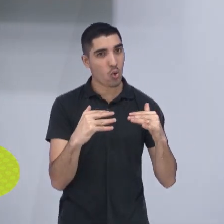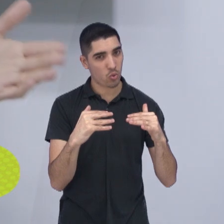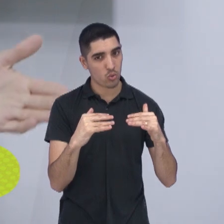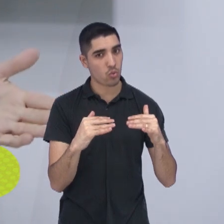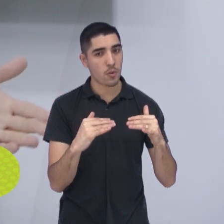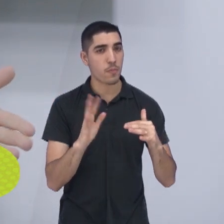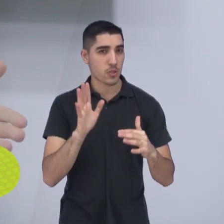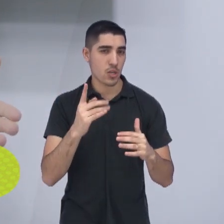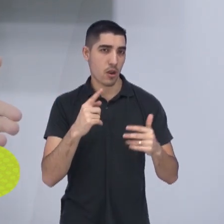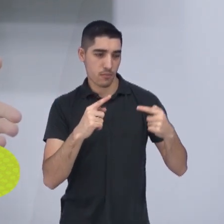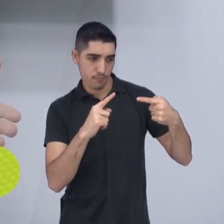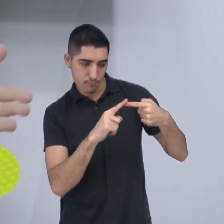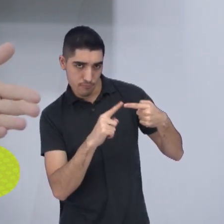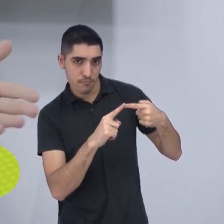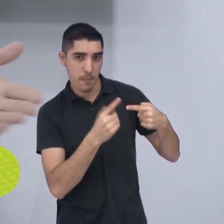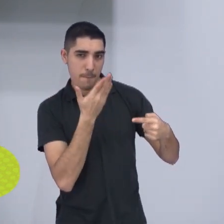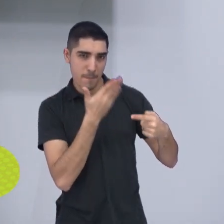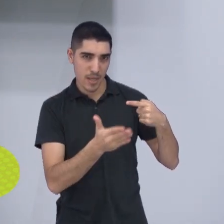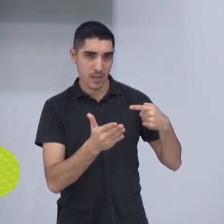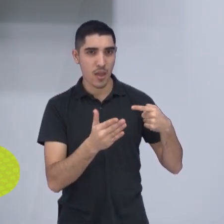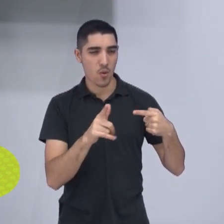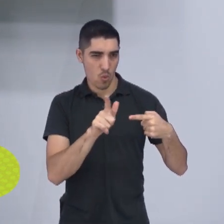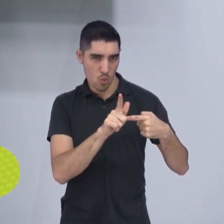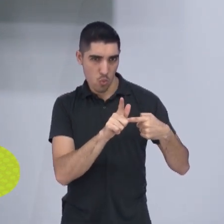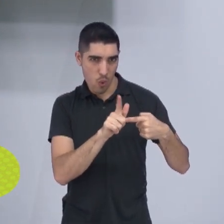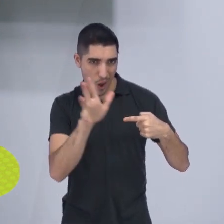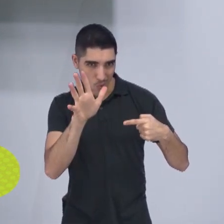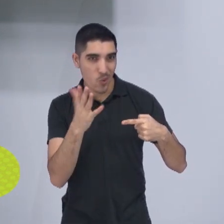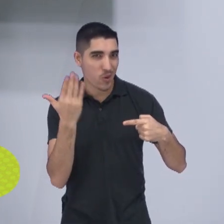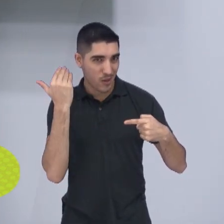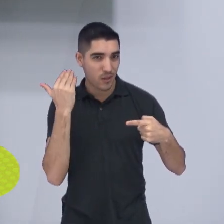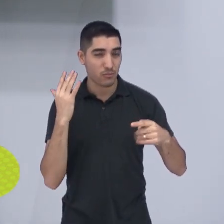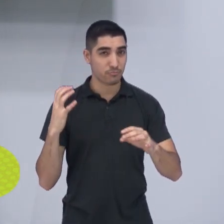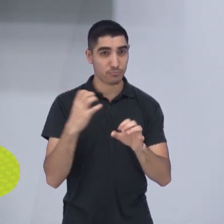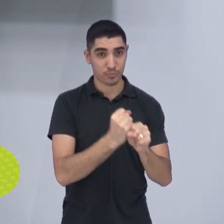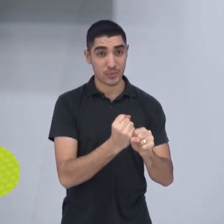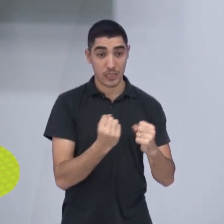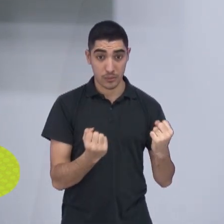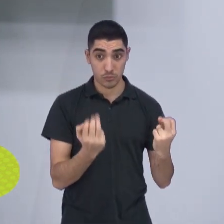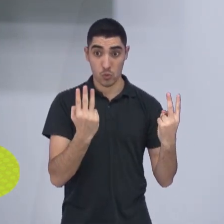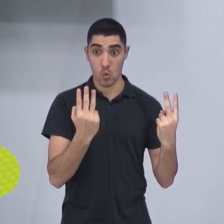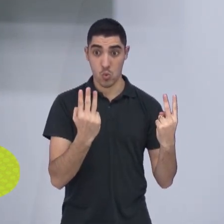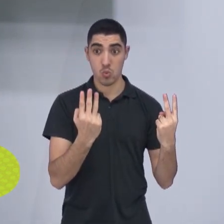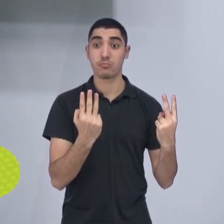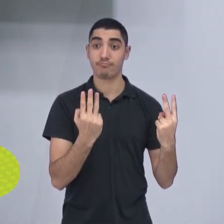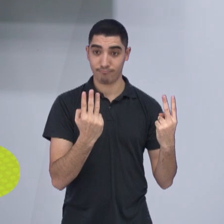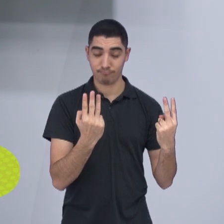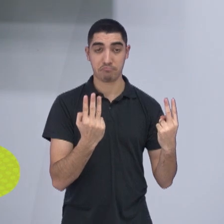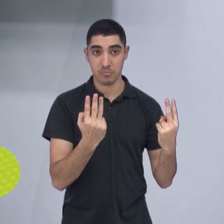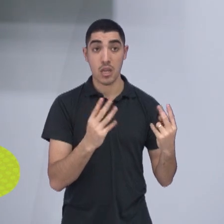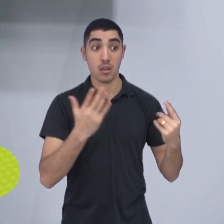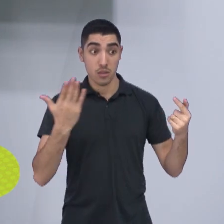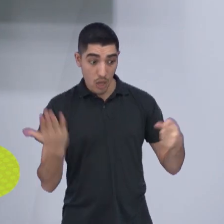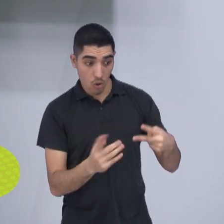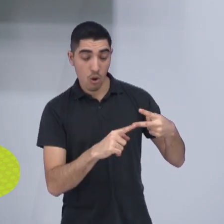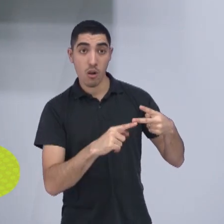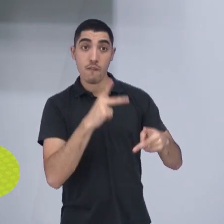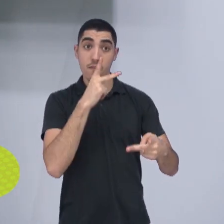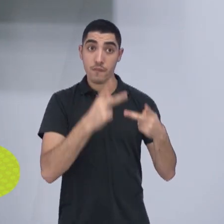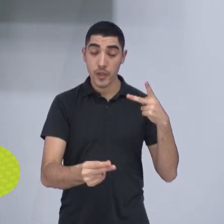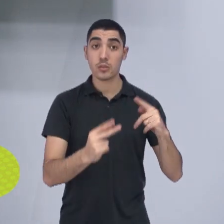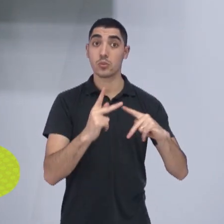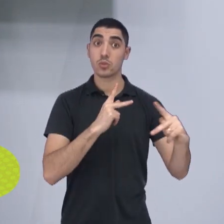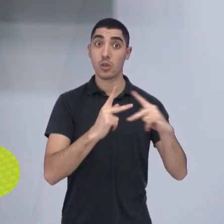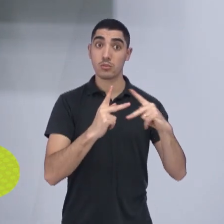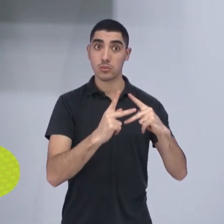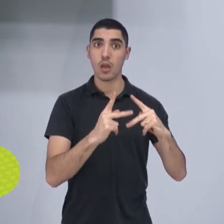né? Perderam pro Guarulhos, atual campeão estadual, por 3-2, ou seja, venderam caro a derrota, e agora venceram por 3-2